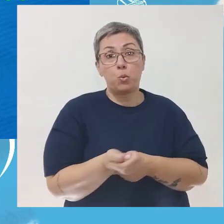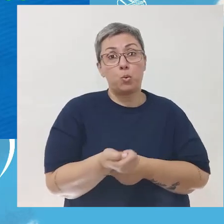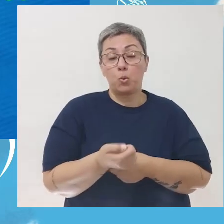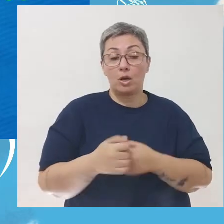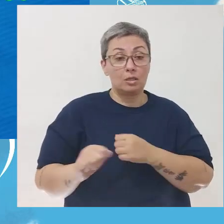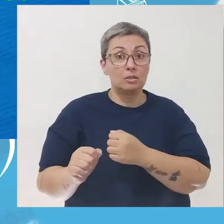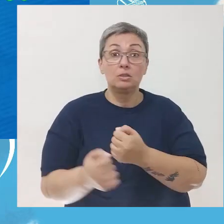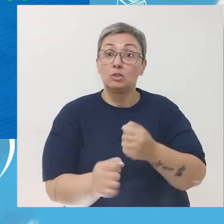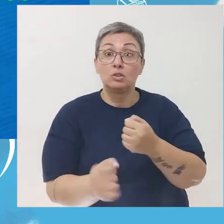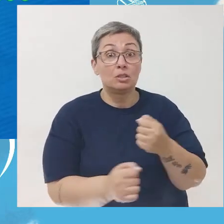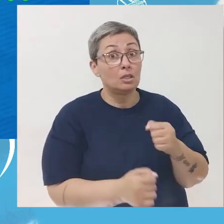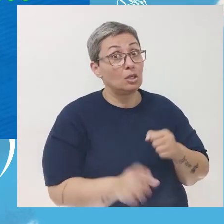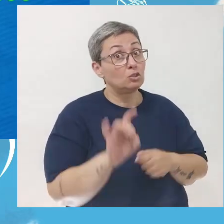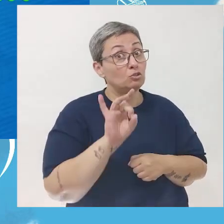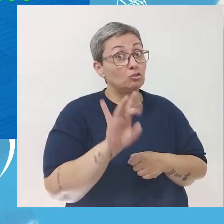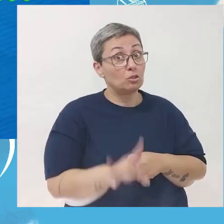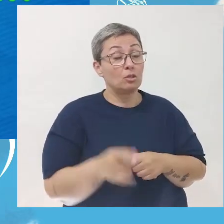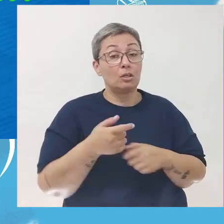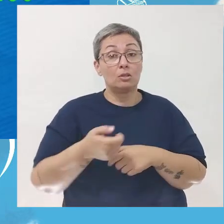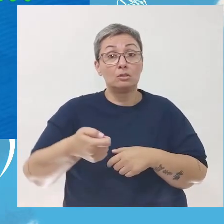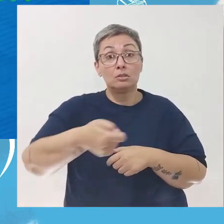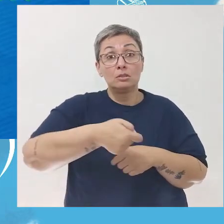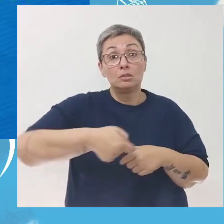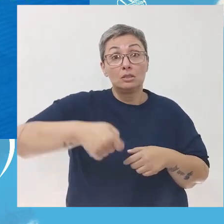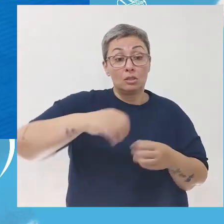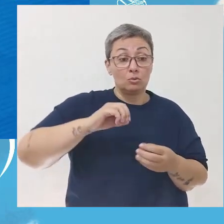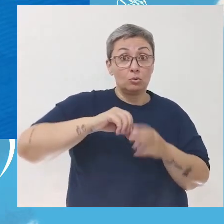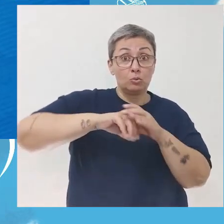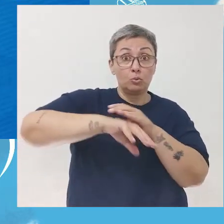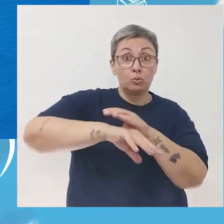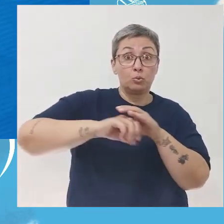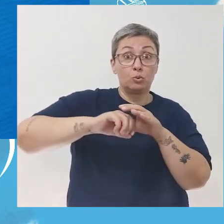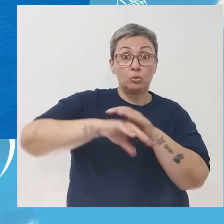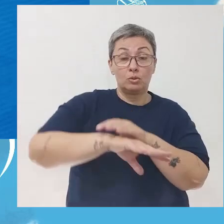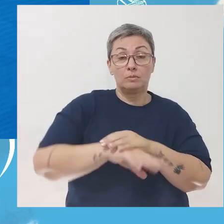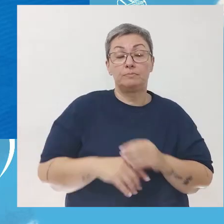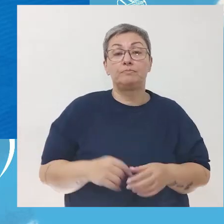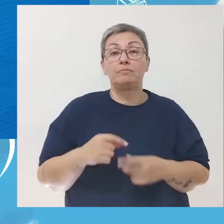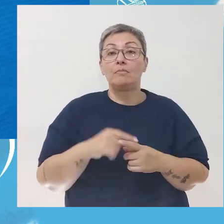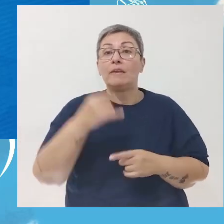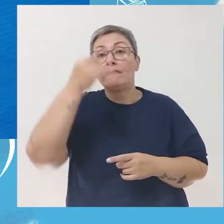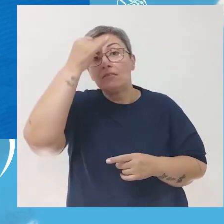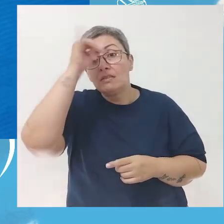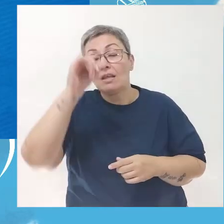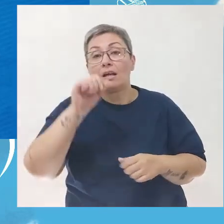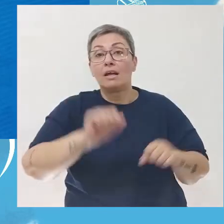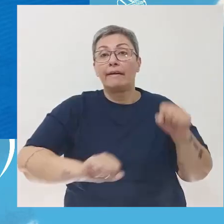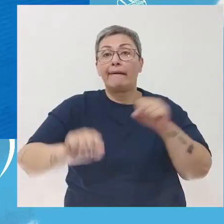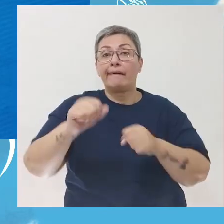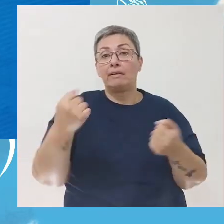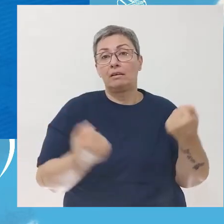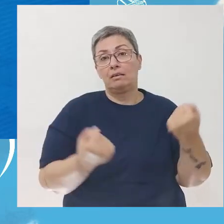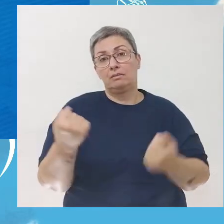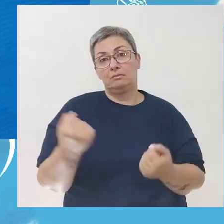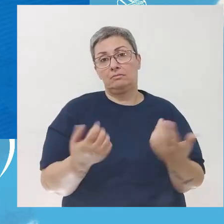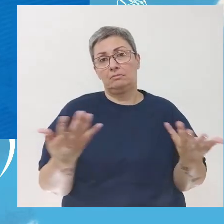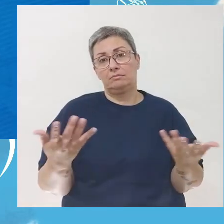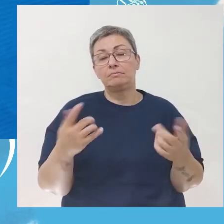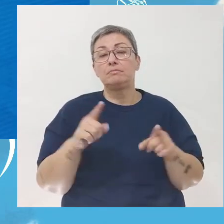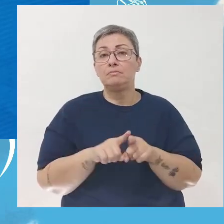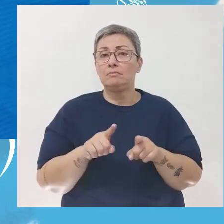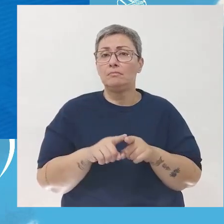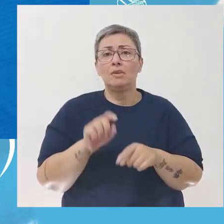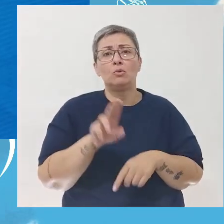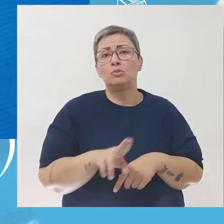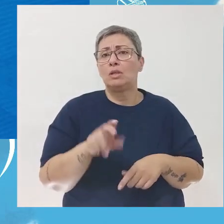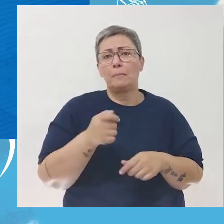limpar calçada somente com vassoura e regar plantas com regadores. Evitar lavar o carro com frequência e, ao invés